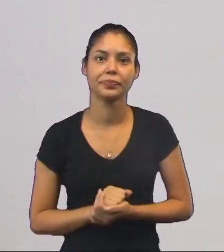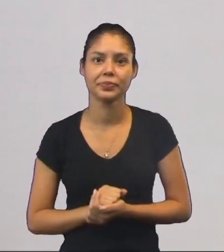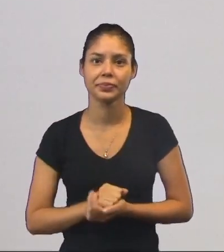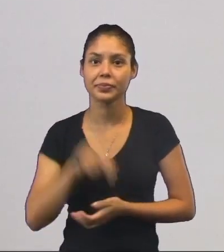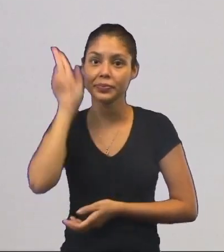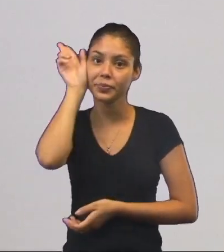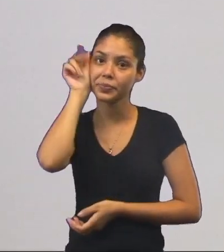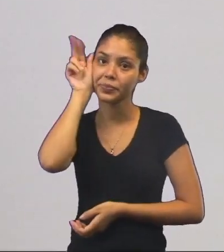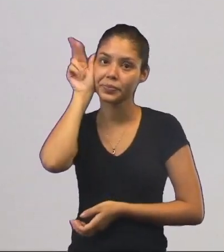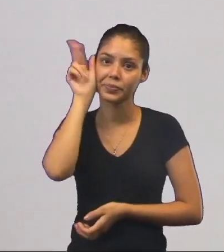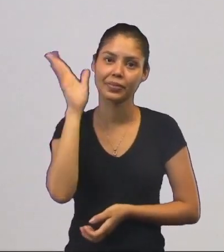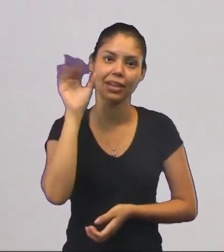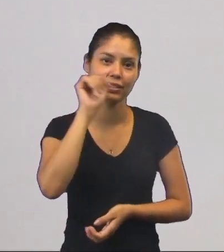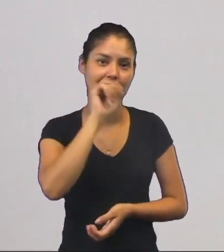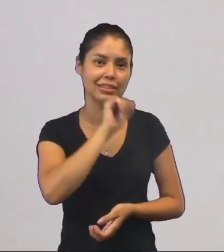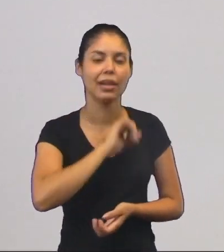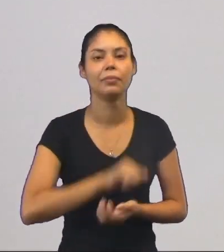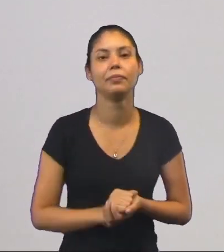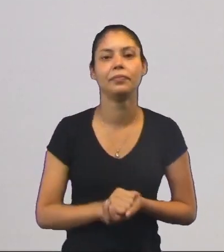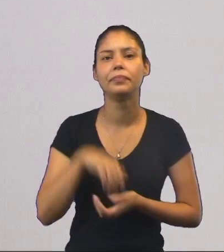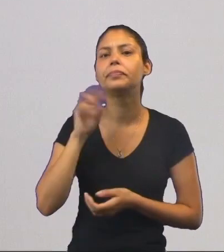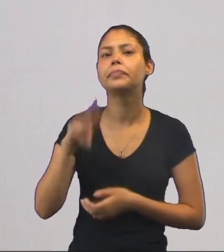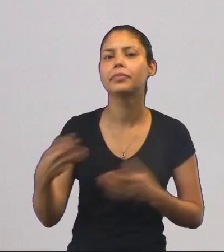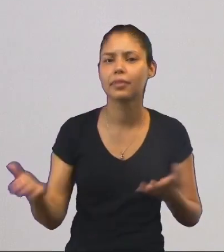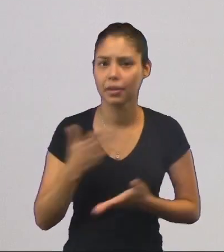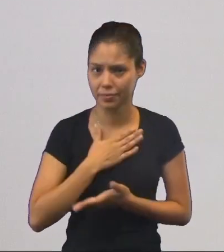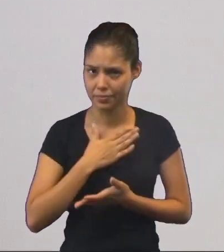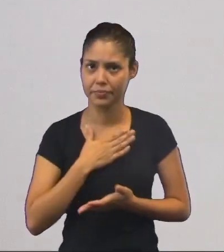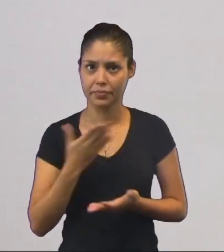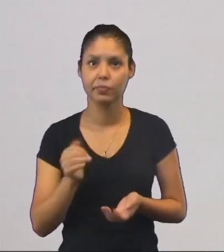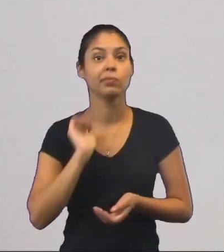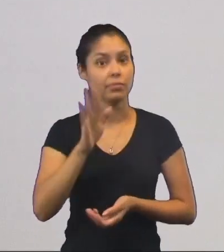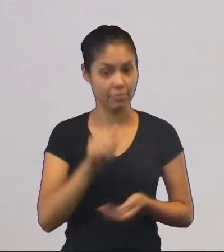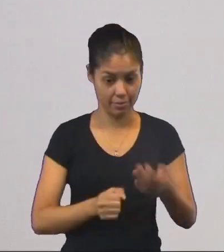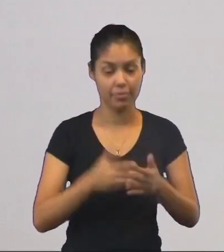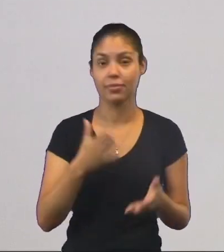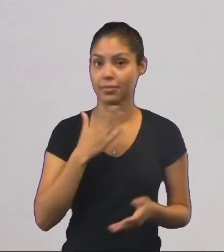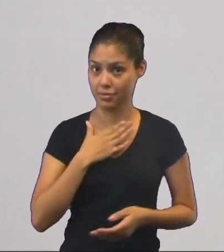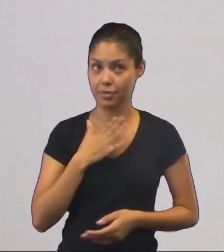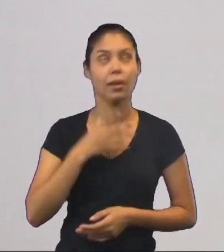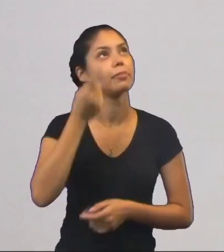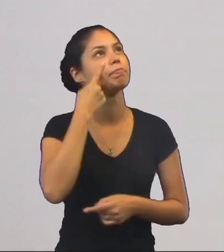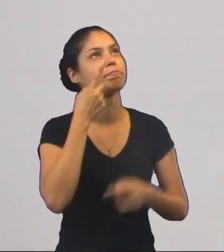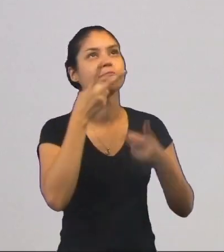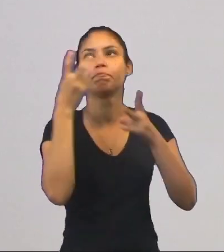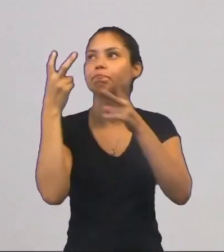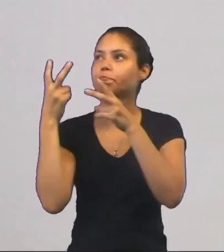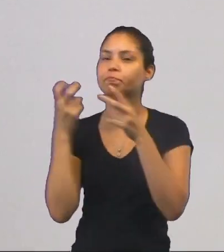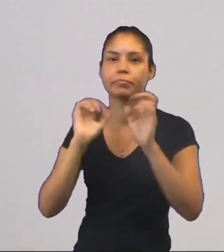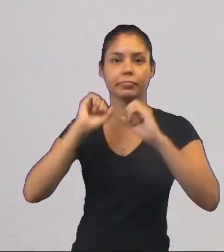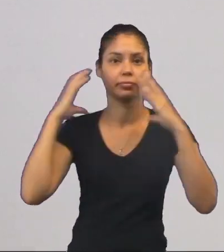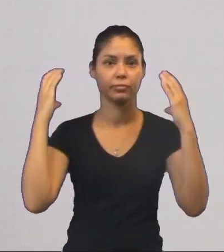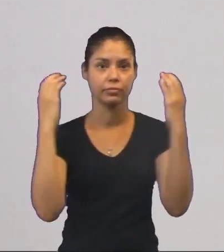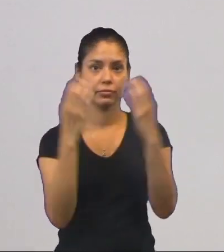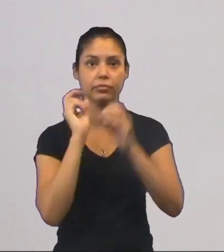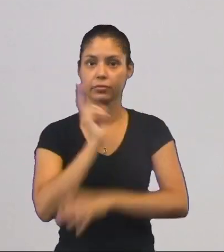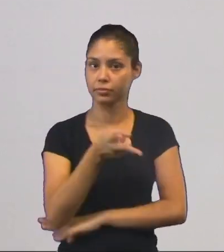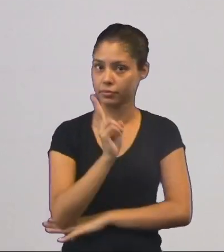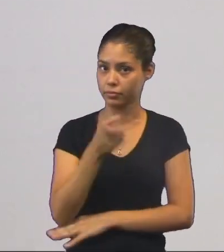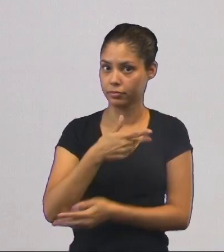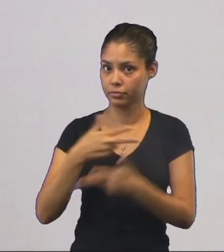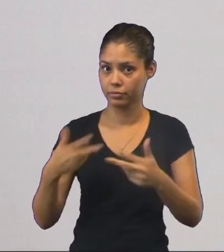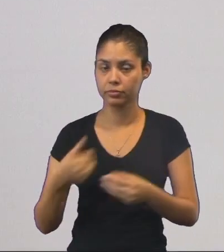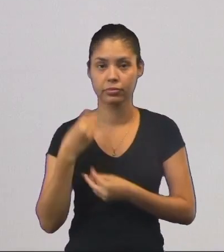de coelho. Quem já fez isso? Além de mim, né? Porque eu já fiz muito isso, ficar observando as nuvens. Da